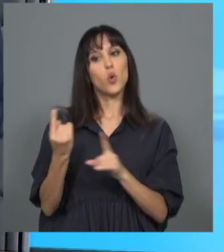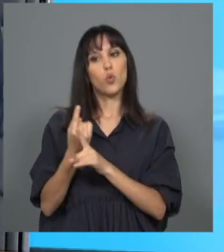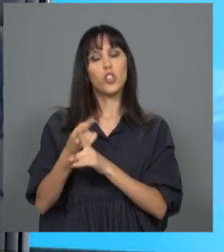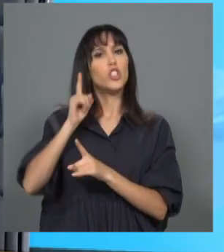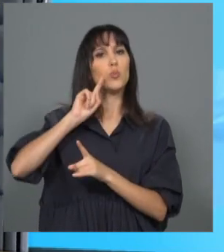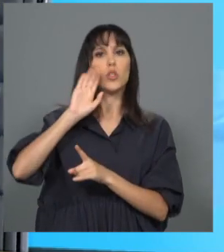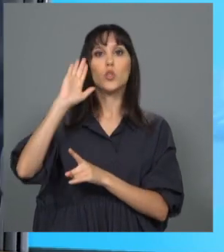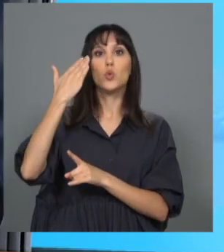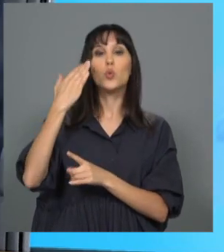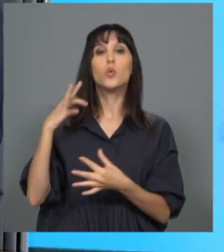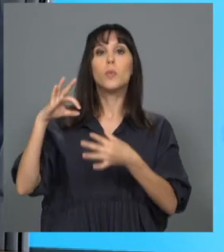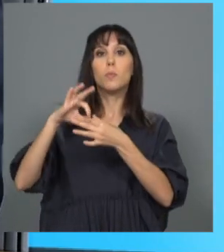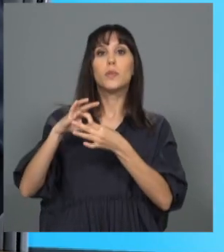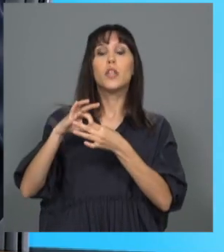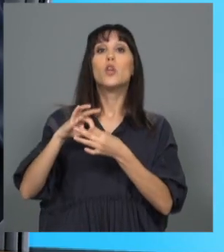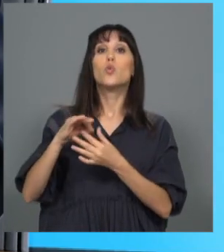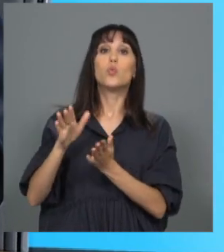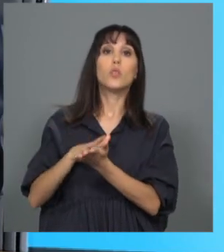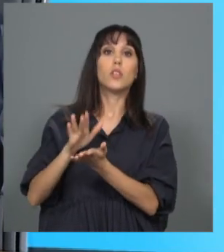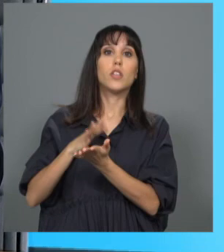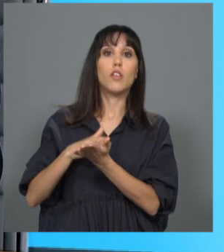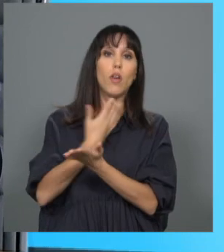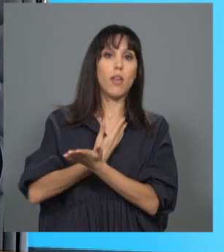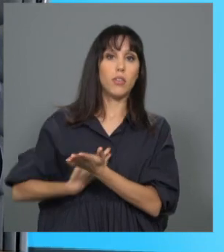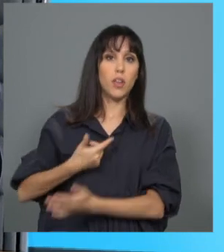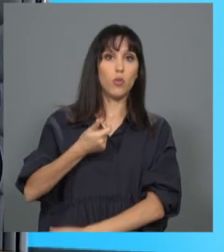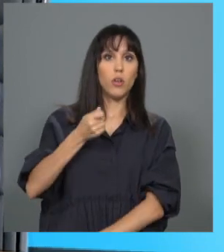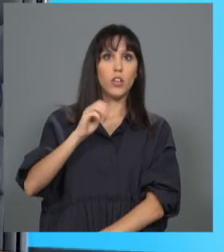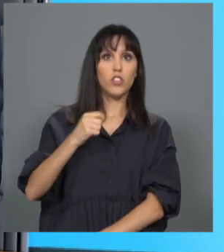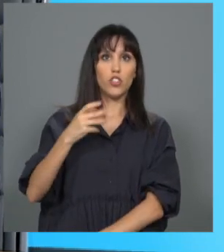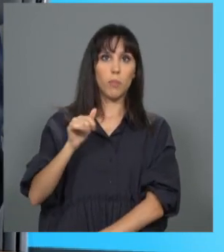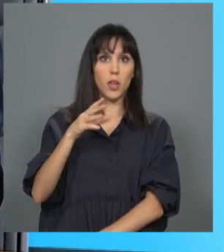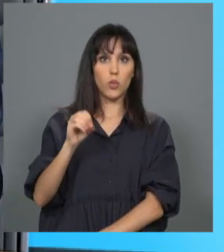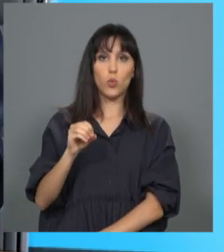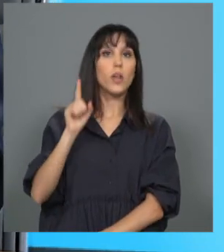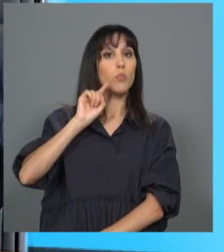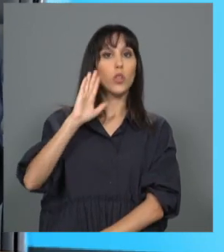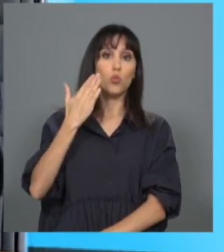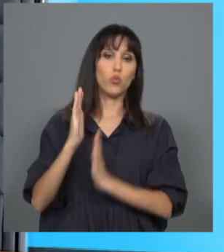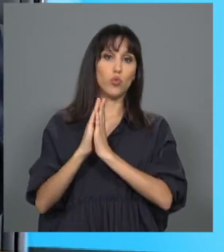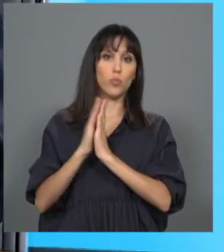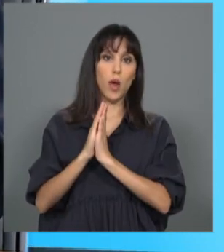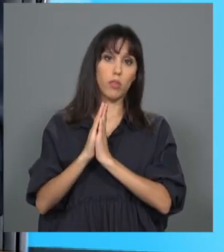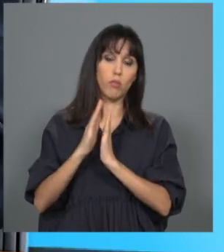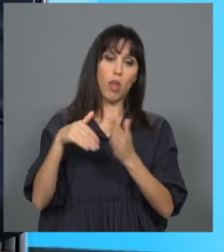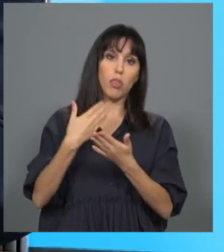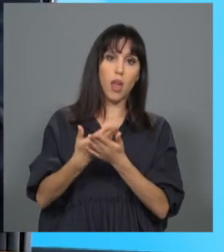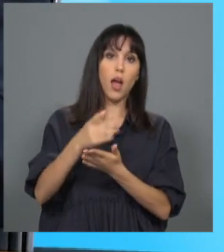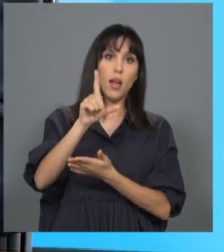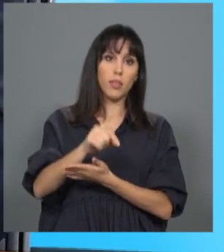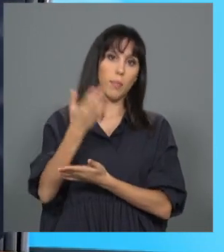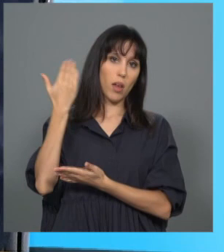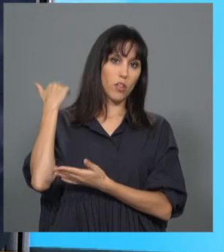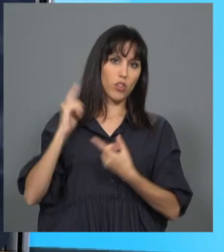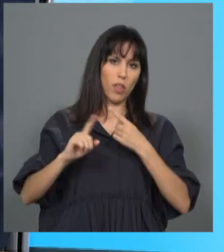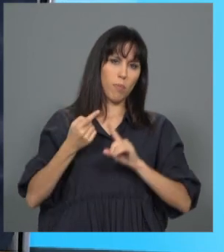centrais, importantes do Antigo Testamento, que foi aquilo que mais importante nos deixaram os padres da Igreja e os monges da Idade Média quando